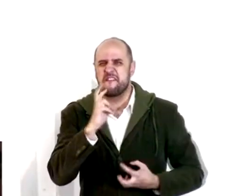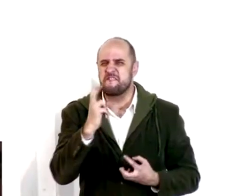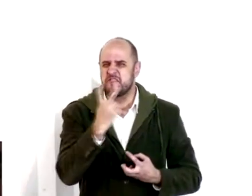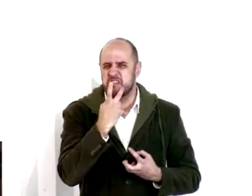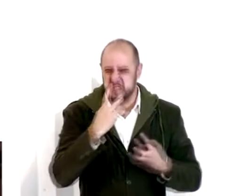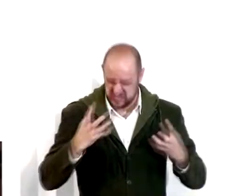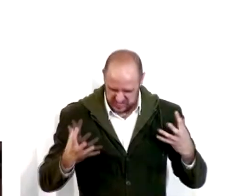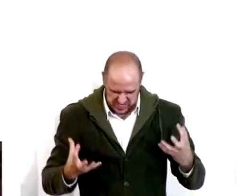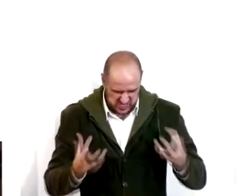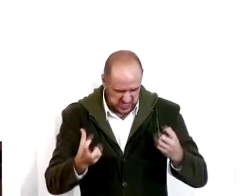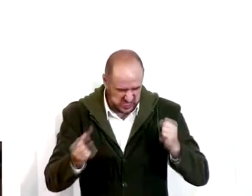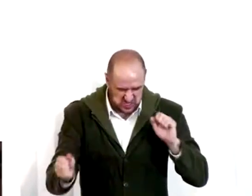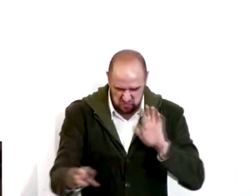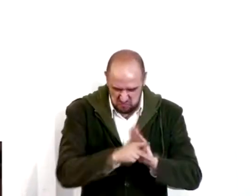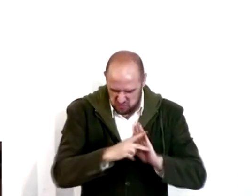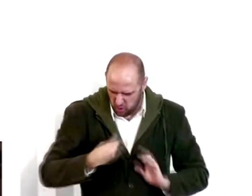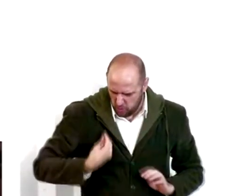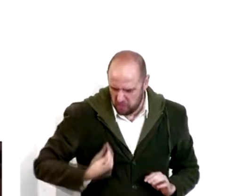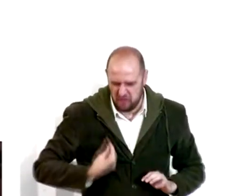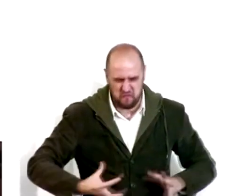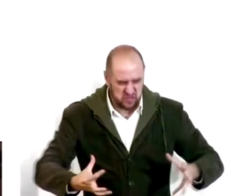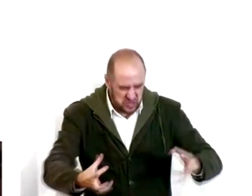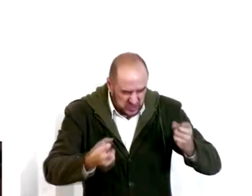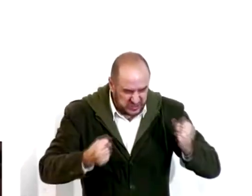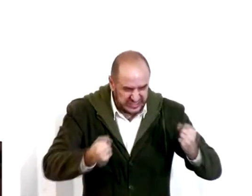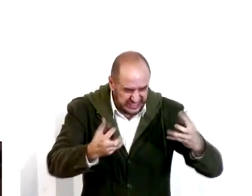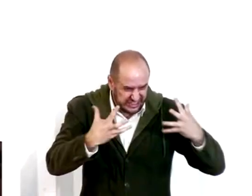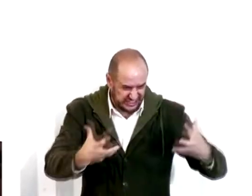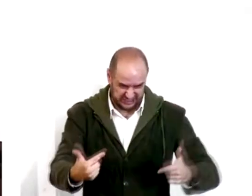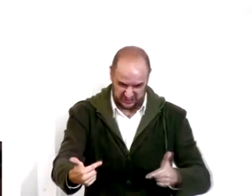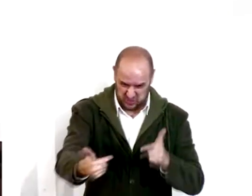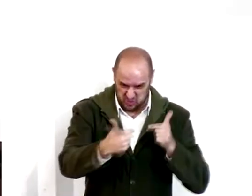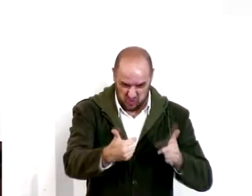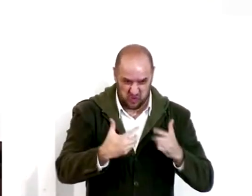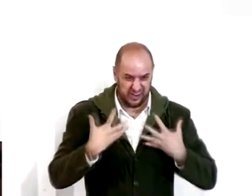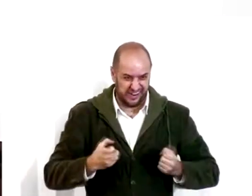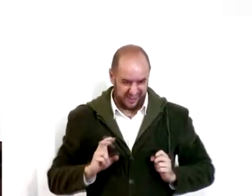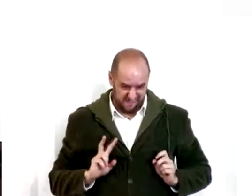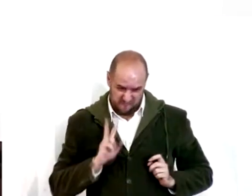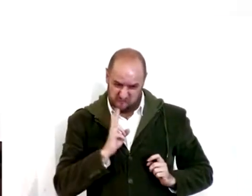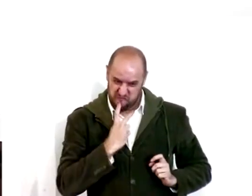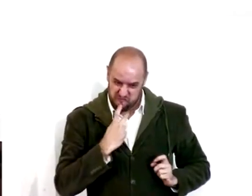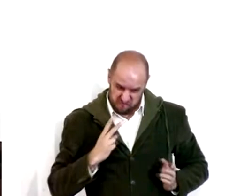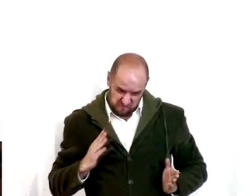próprias mãos a toda a injustiça que foi feita contra você.